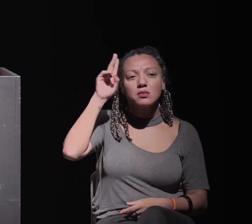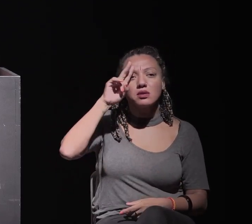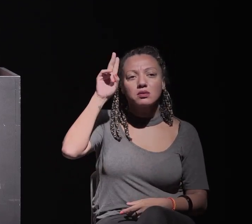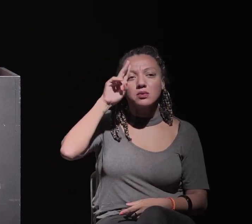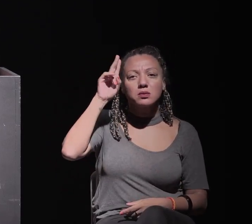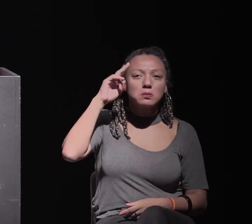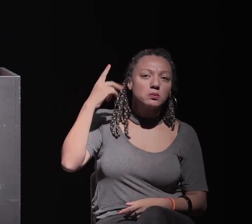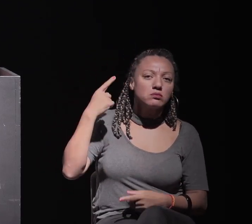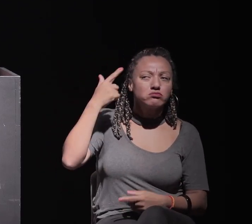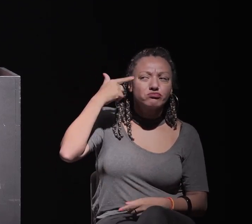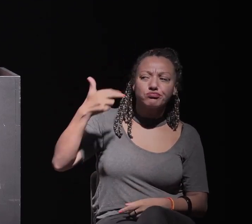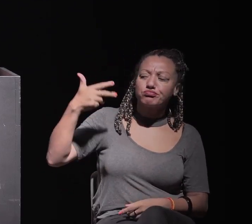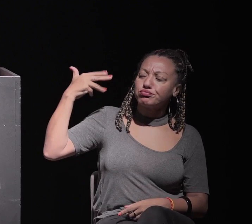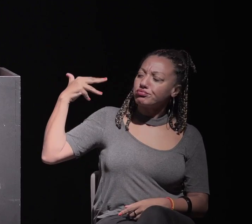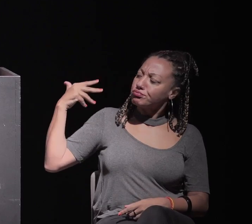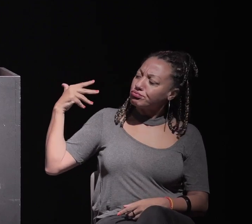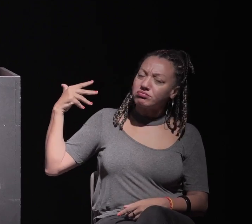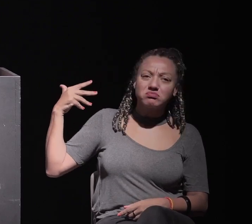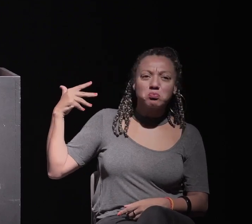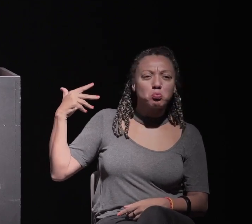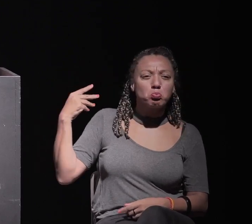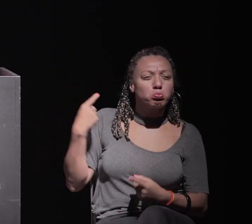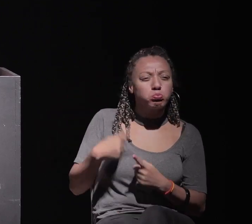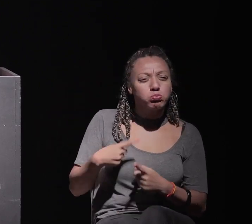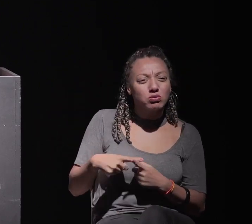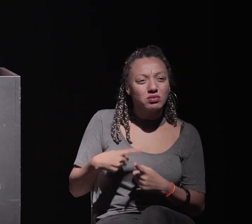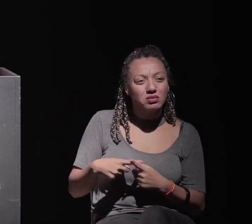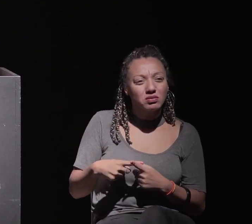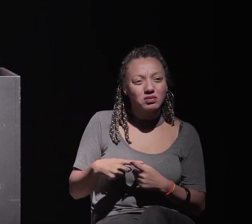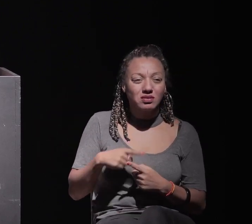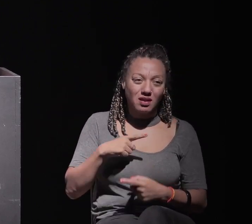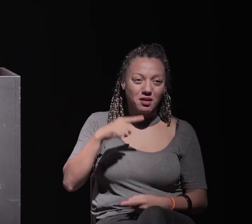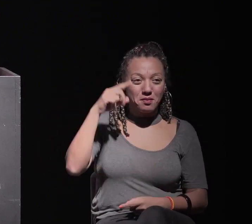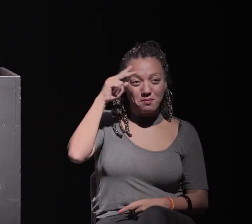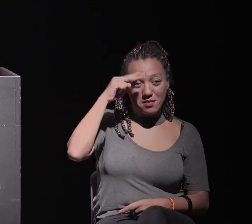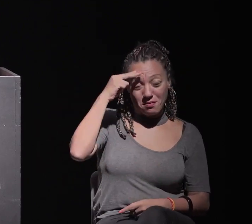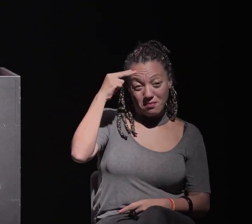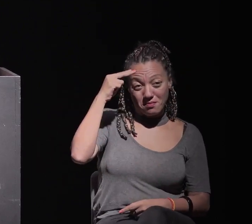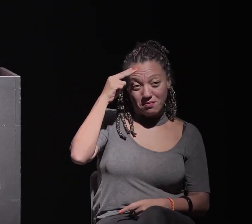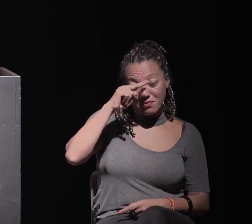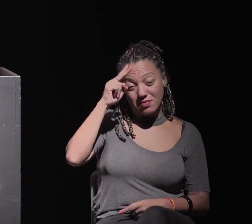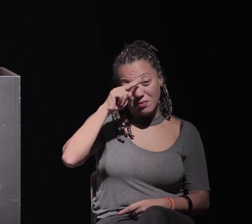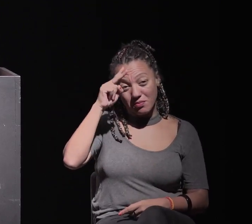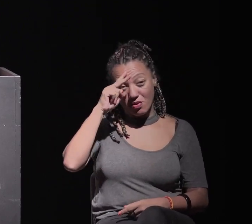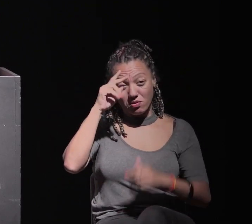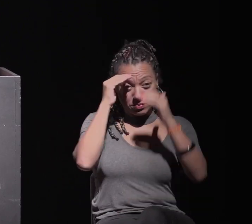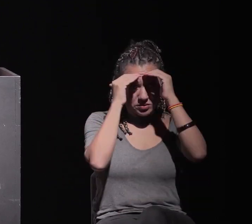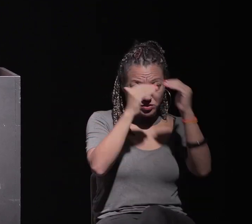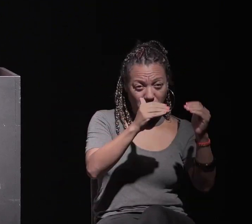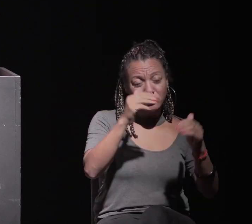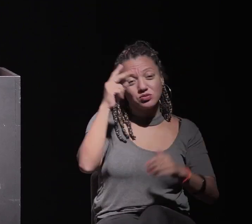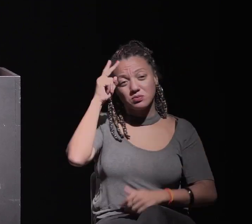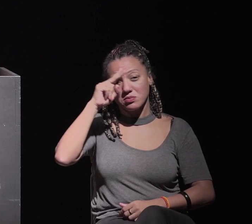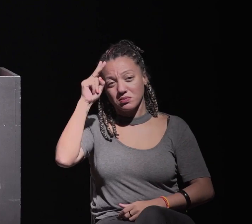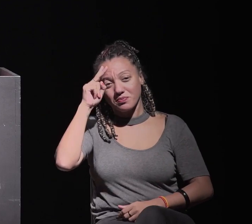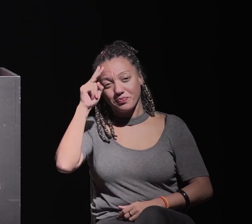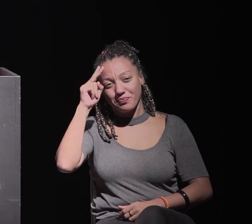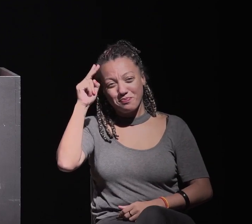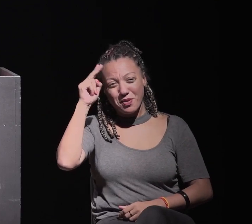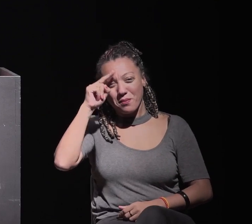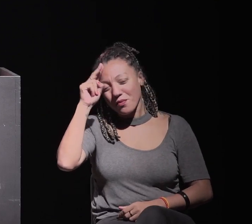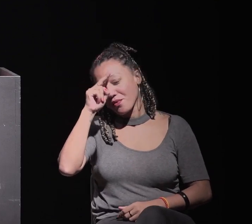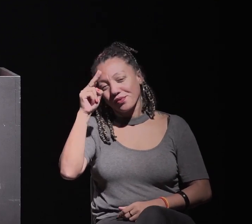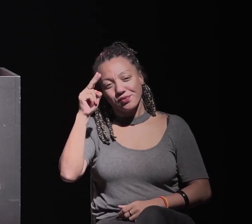Falar sobre recuperação de uma memória desobediente, de gênero, é falar sobre uma memória que